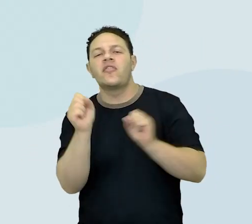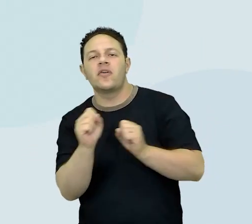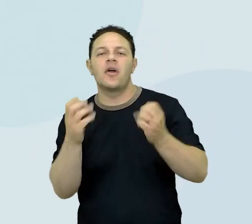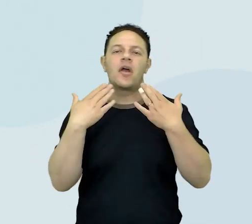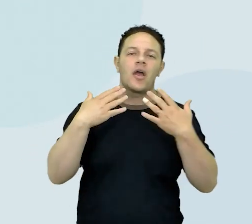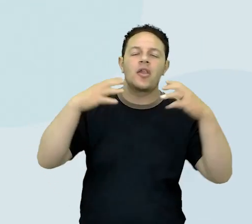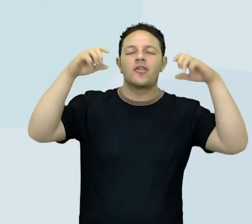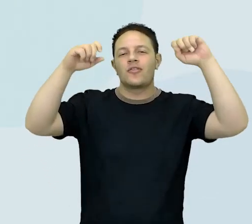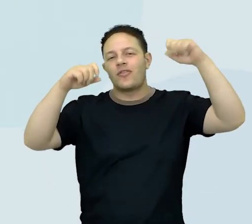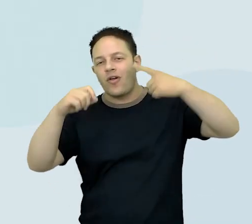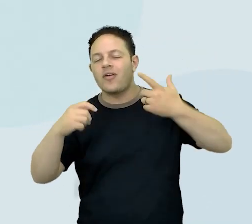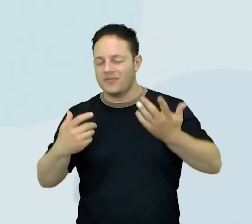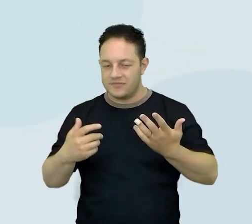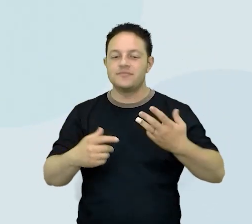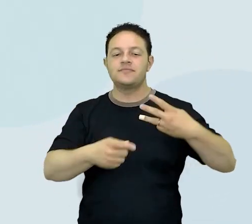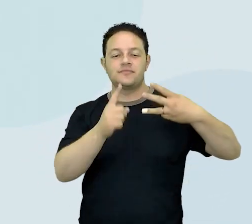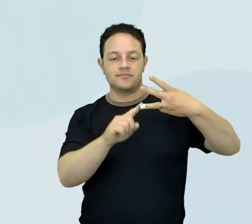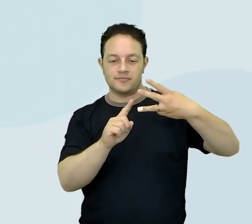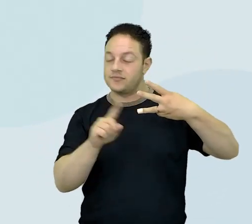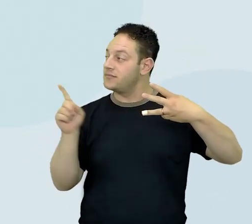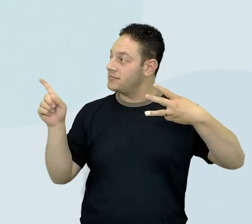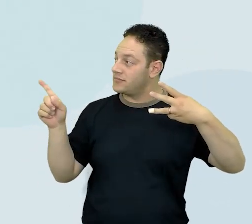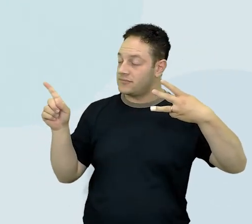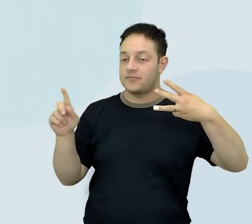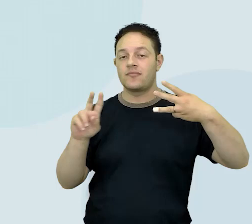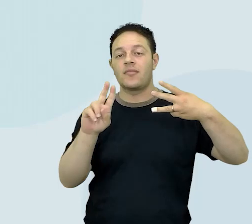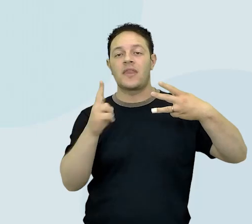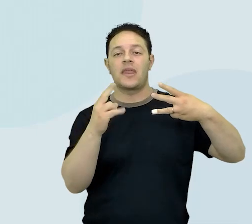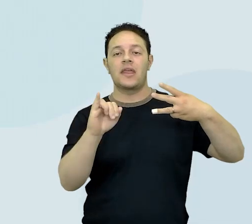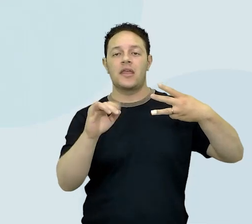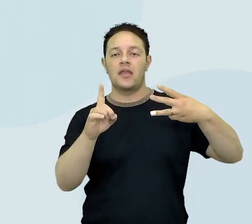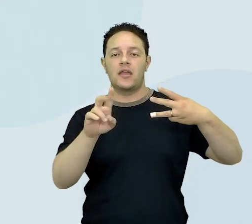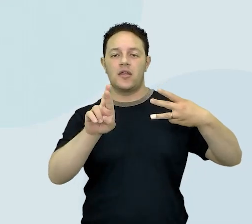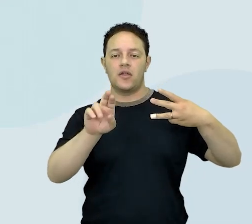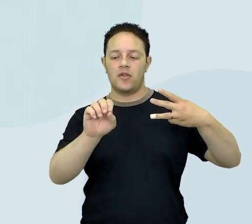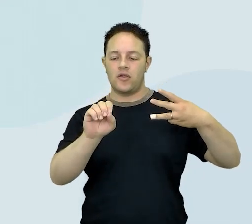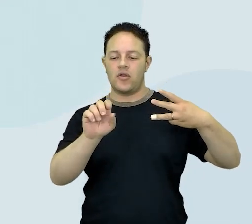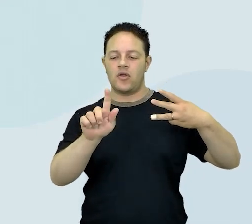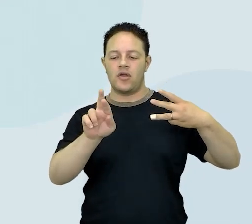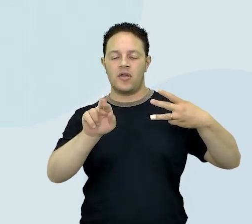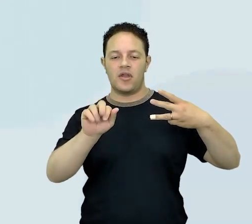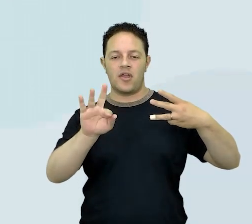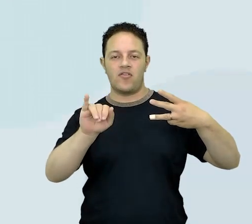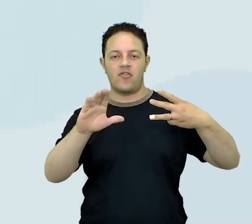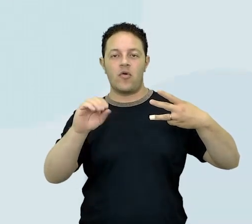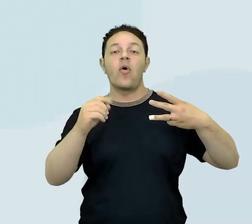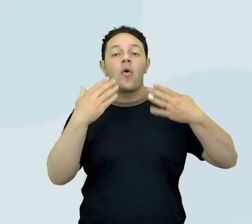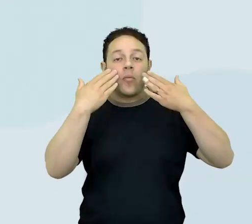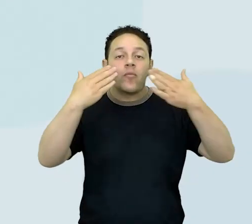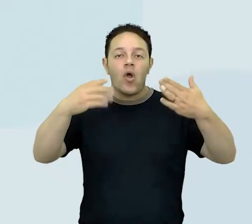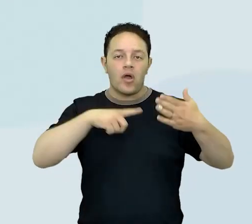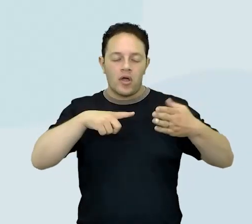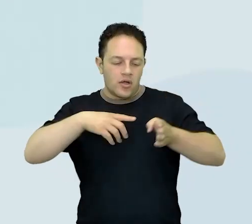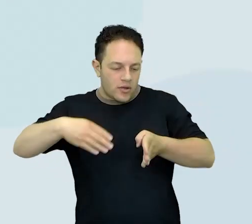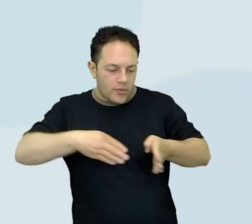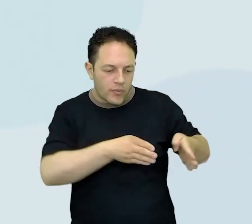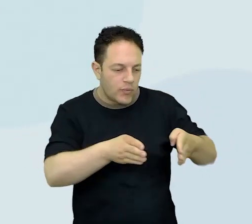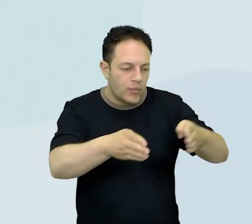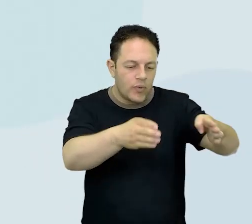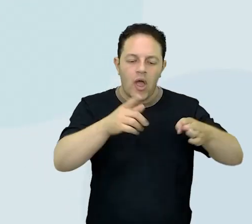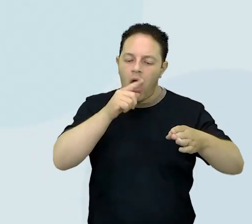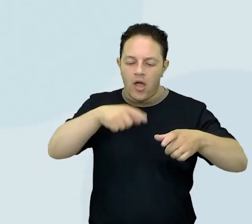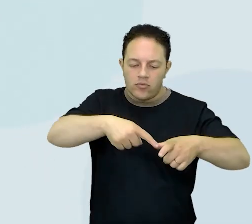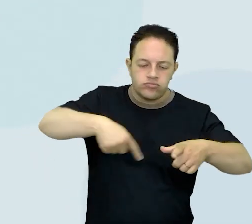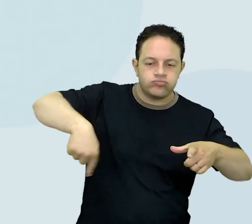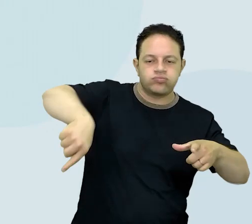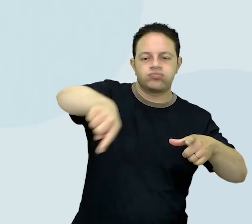Depois nós temos também os mapas hidrográficos, que mostram os rios e as bacias que cortam uma determinada